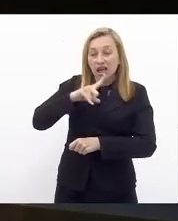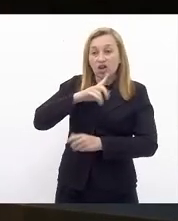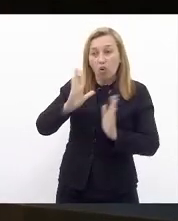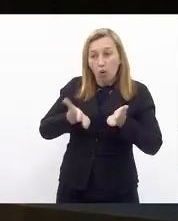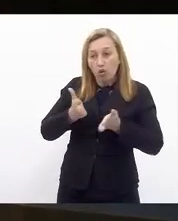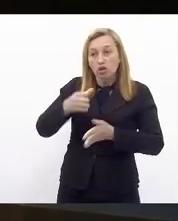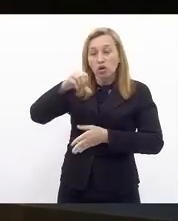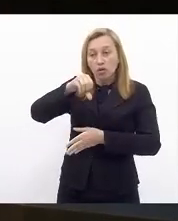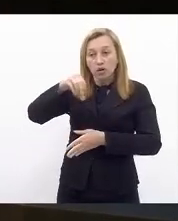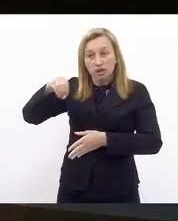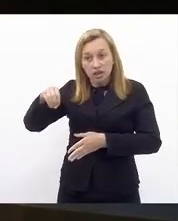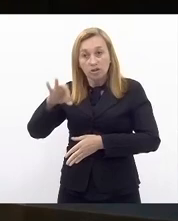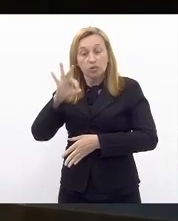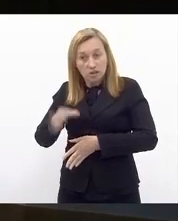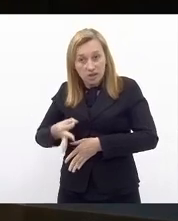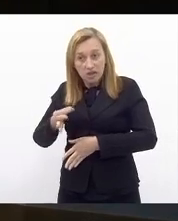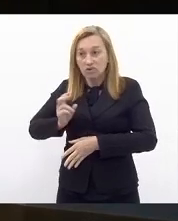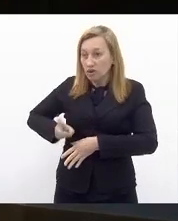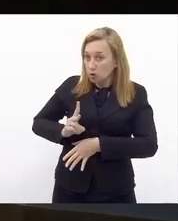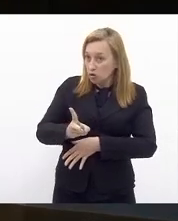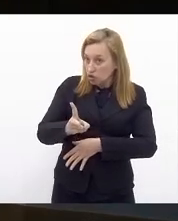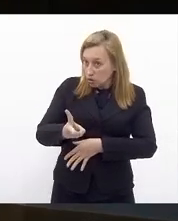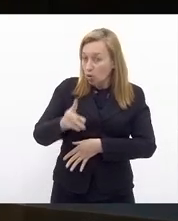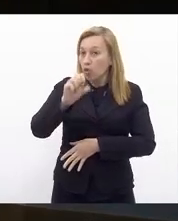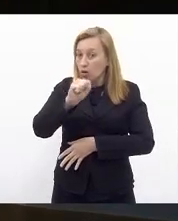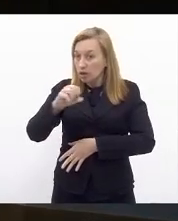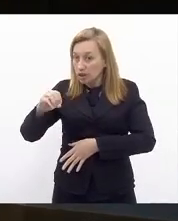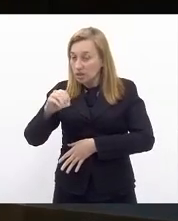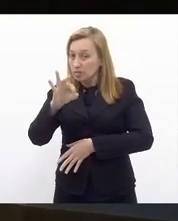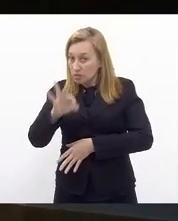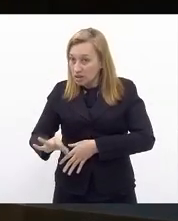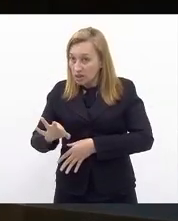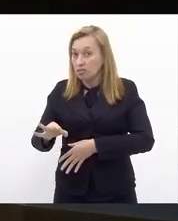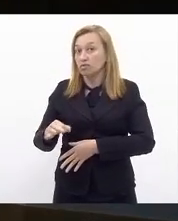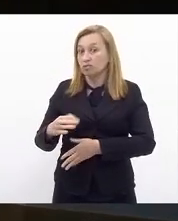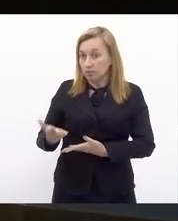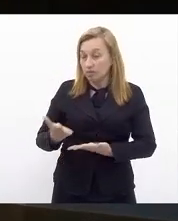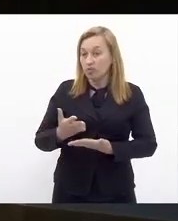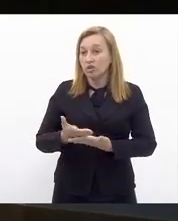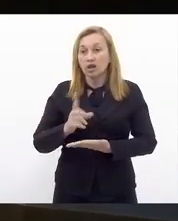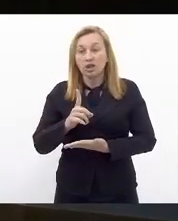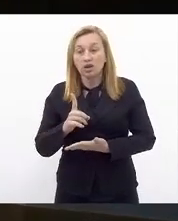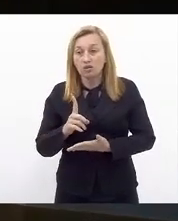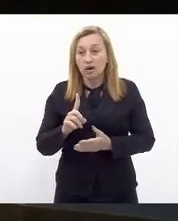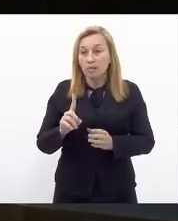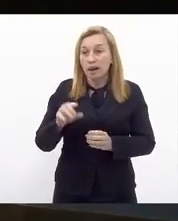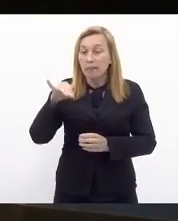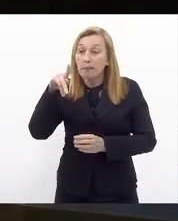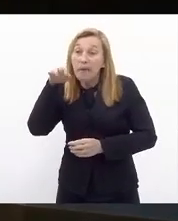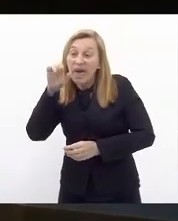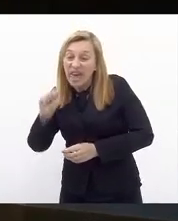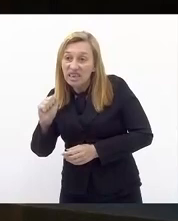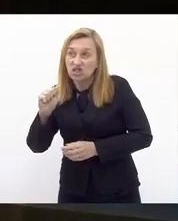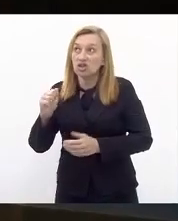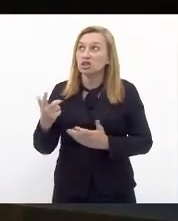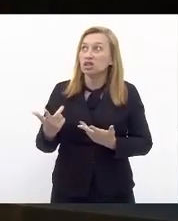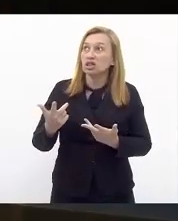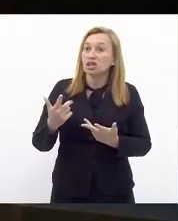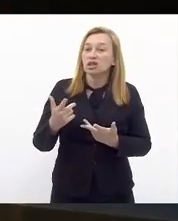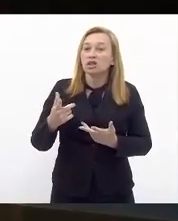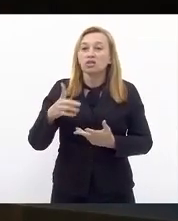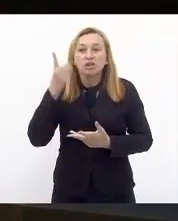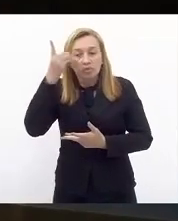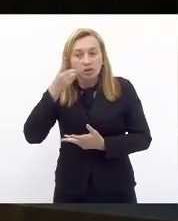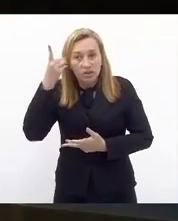80 porcento dos maiores vai continuar com oitenta por cento dos maiores não vai para aquela média atual que o